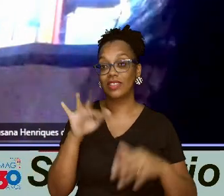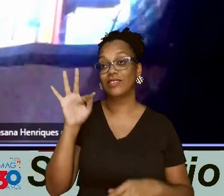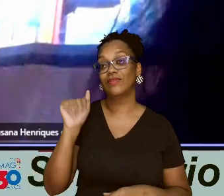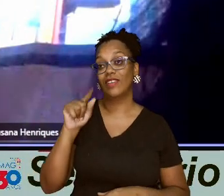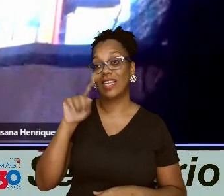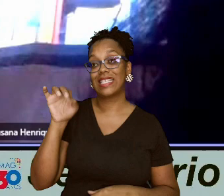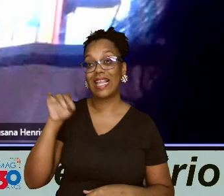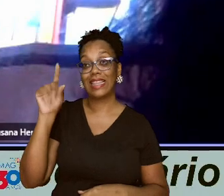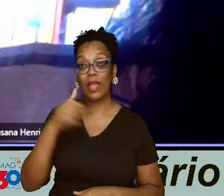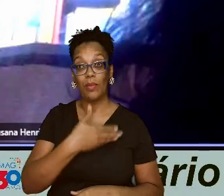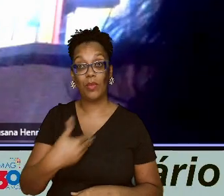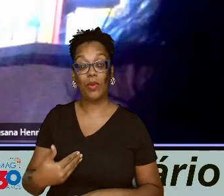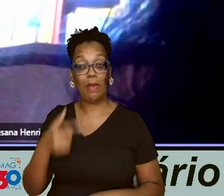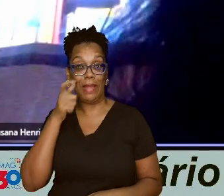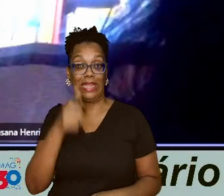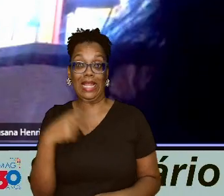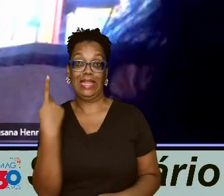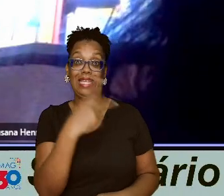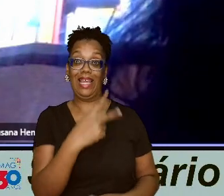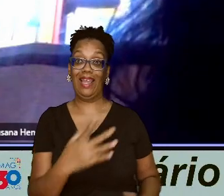gestão interna deles, né?